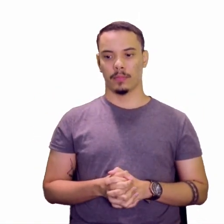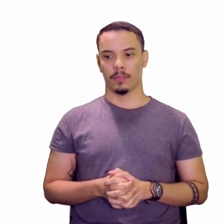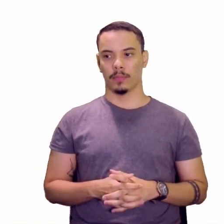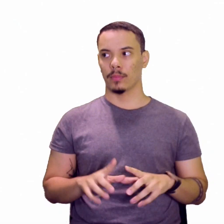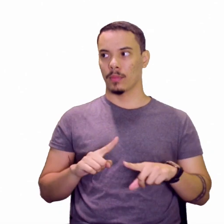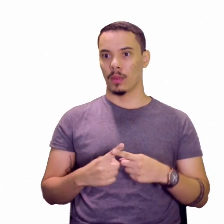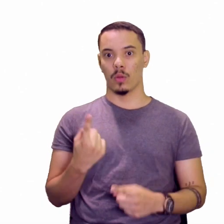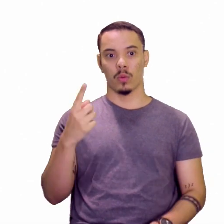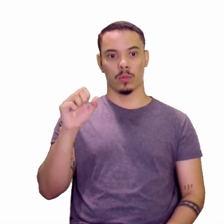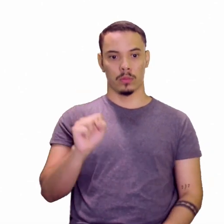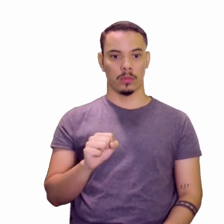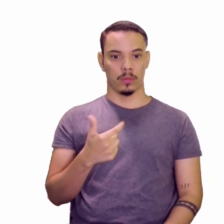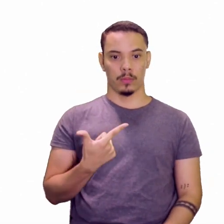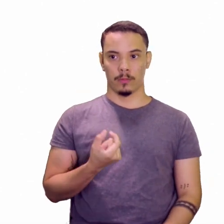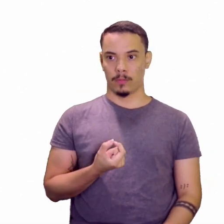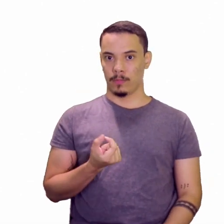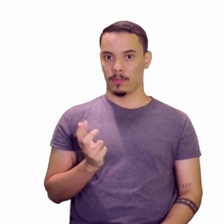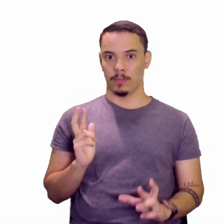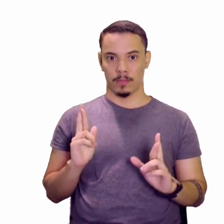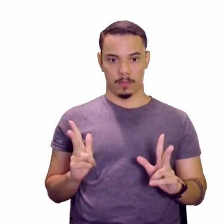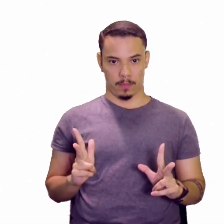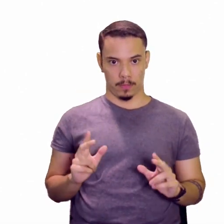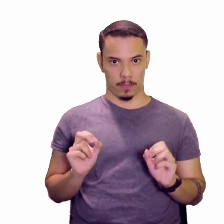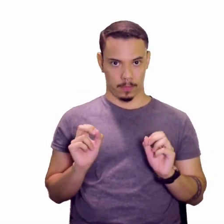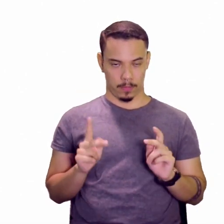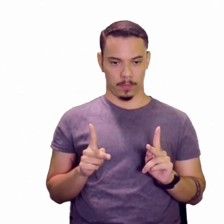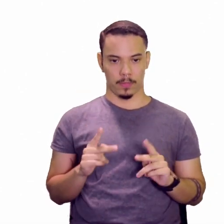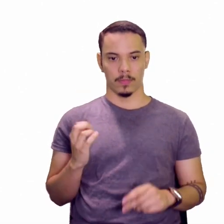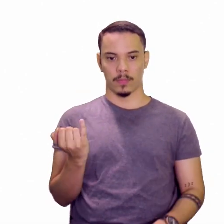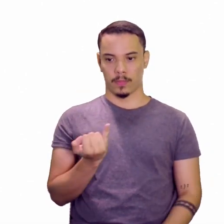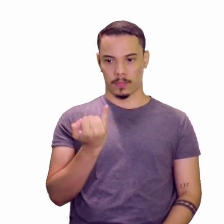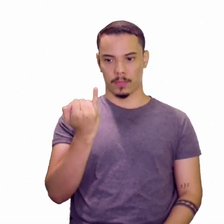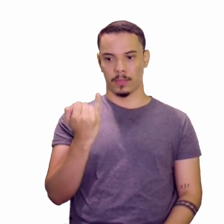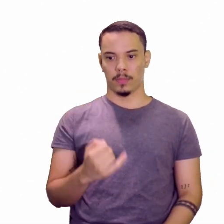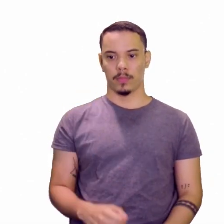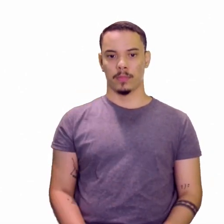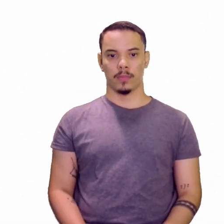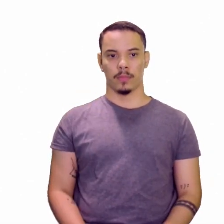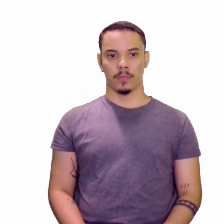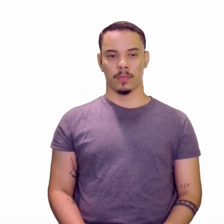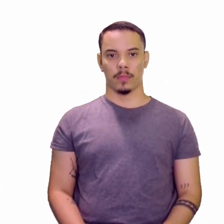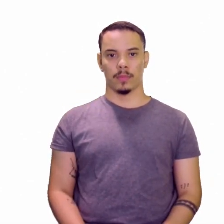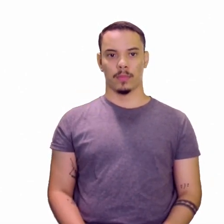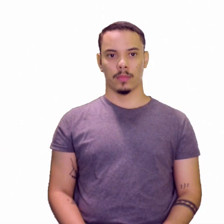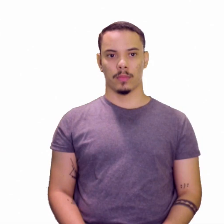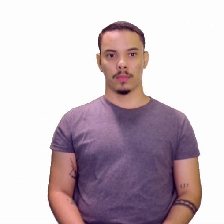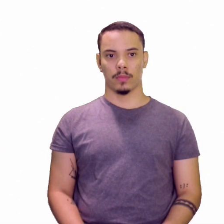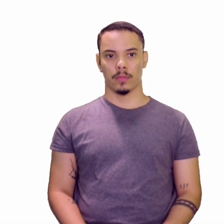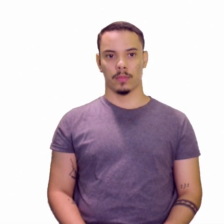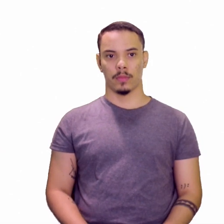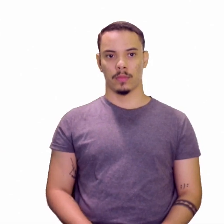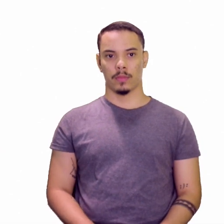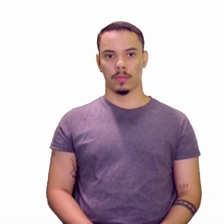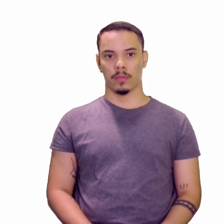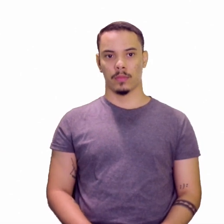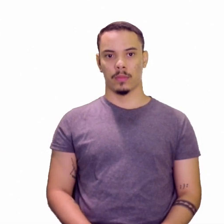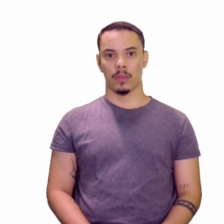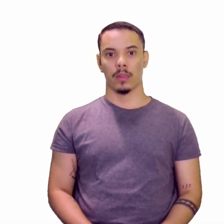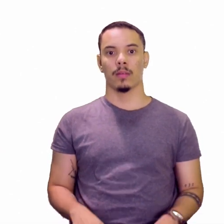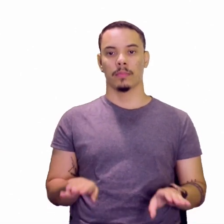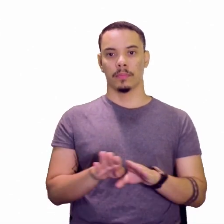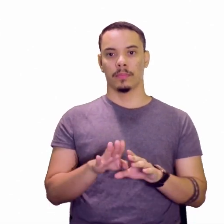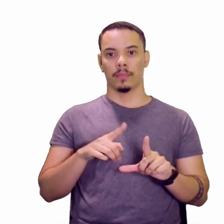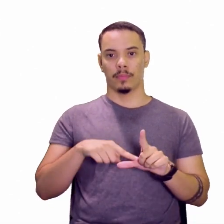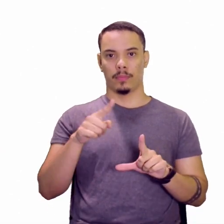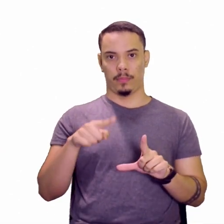1 segundo são 20. Né? Ok. É importante ter isso, essa ideia. E aqui, olha só, os nossos gráficos